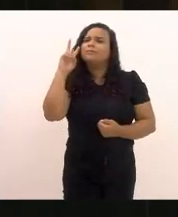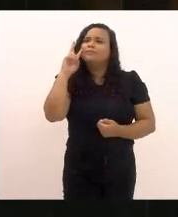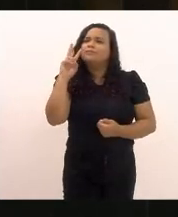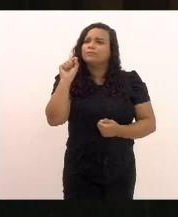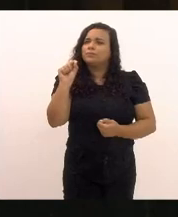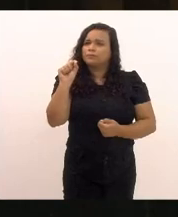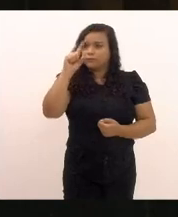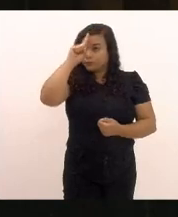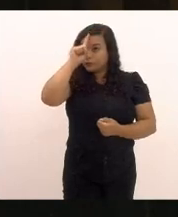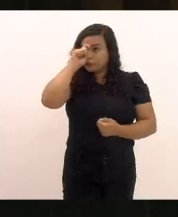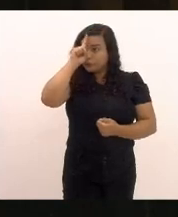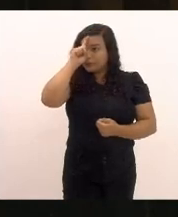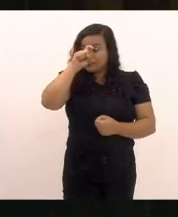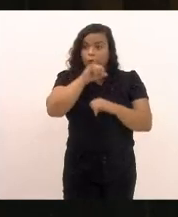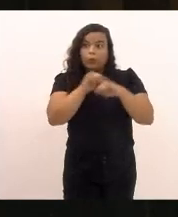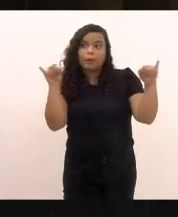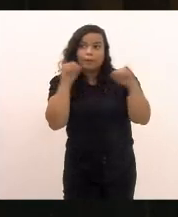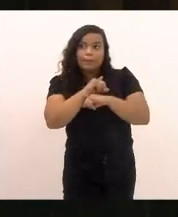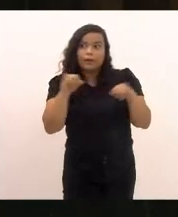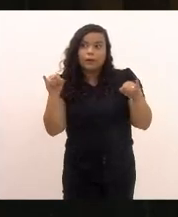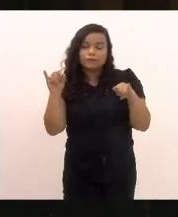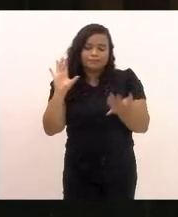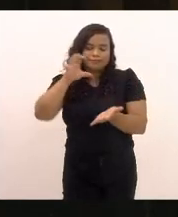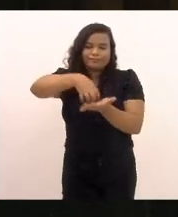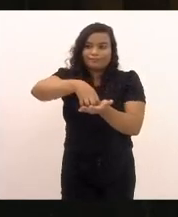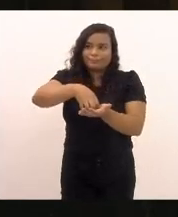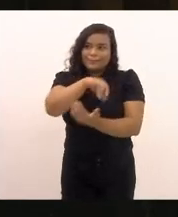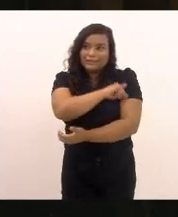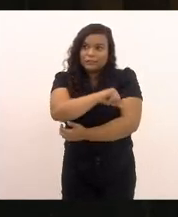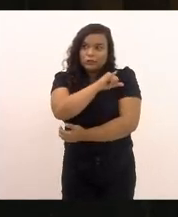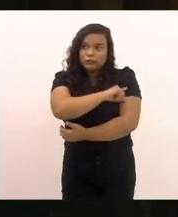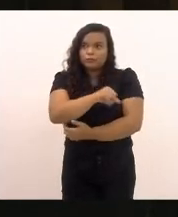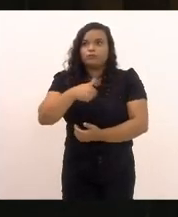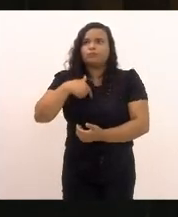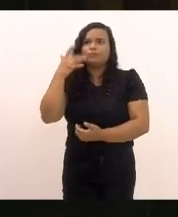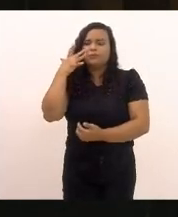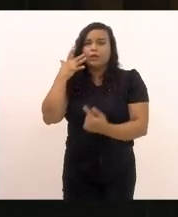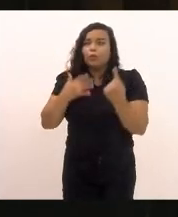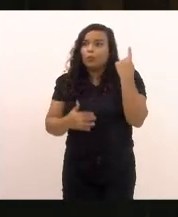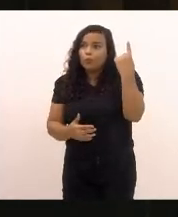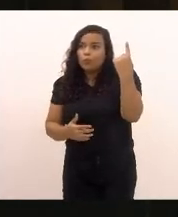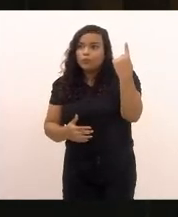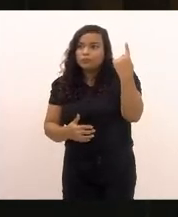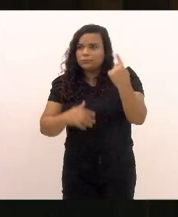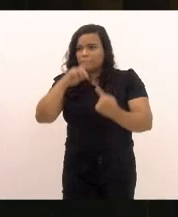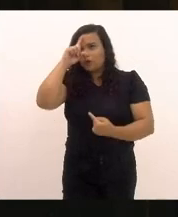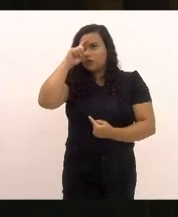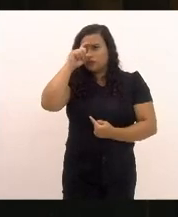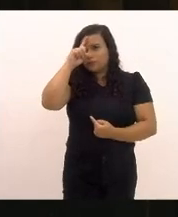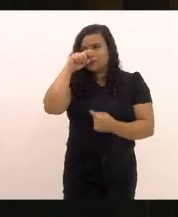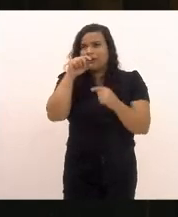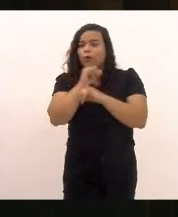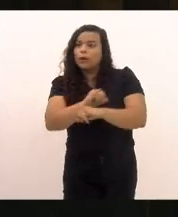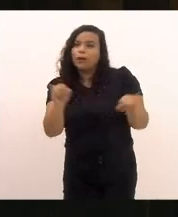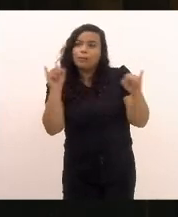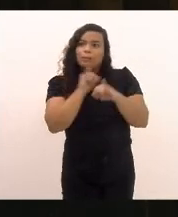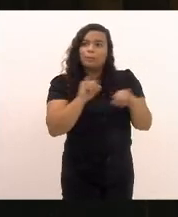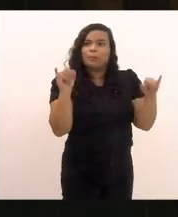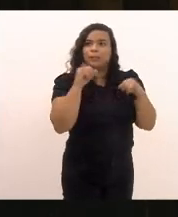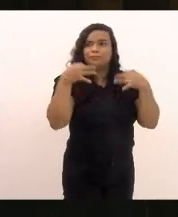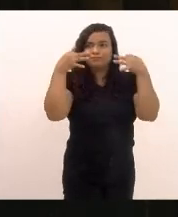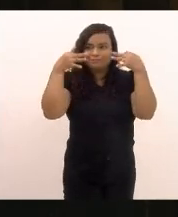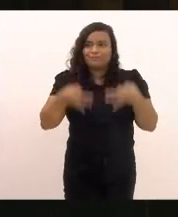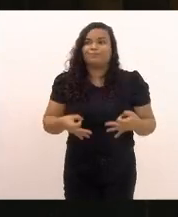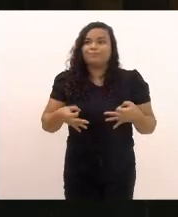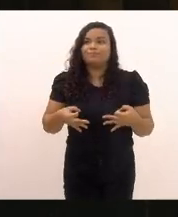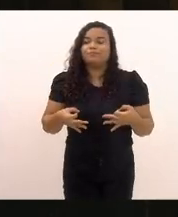o Hospital de Campanha do Rio Centro, acredito que tenha sido o único hospital de campanha